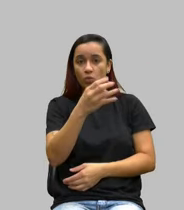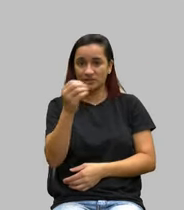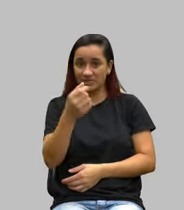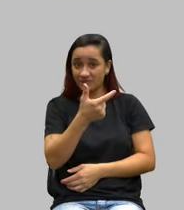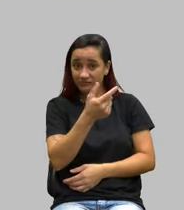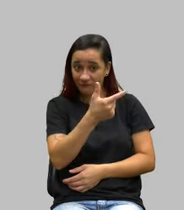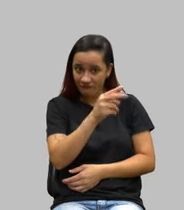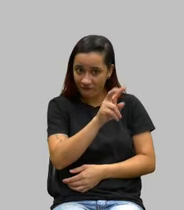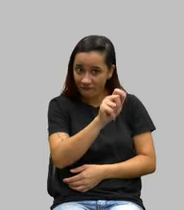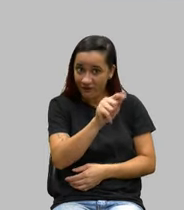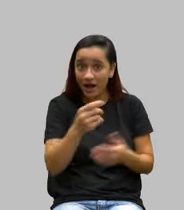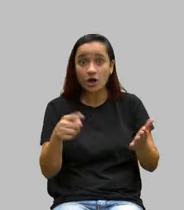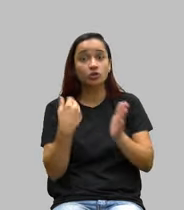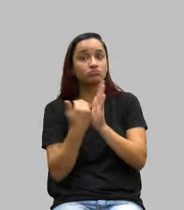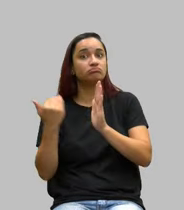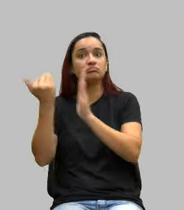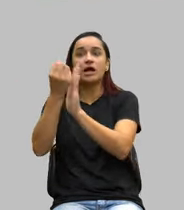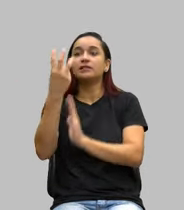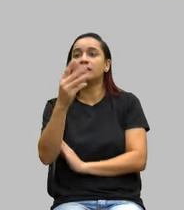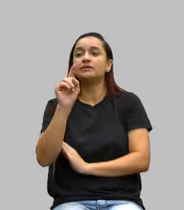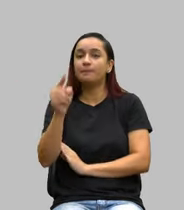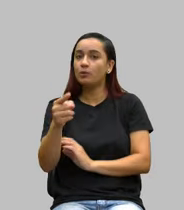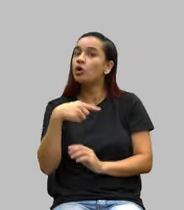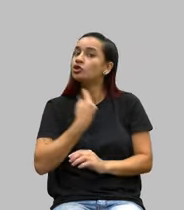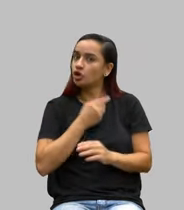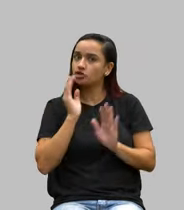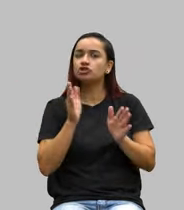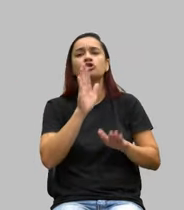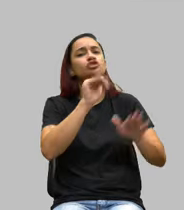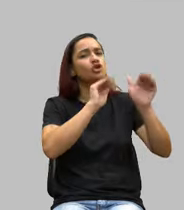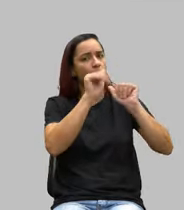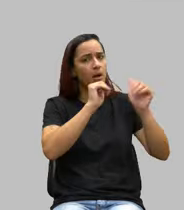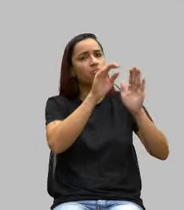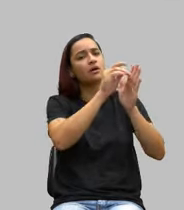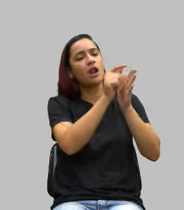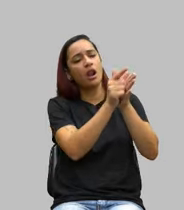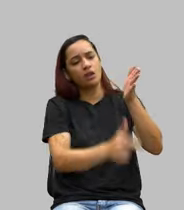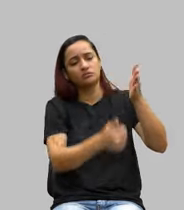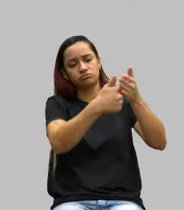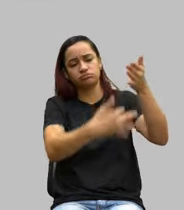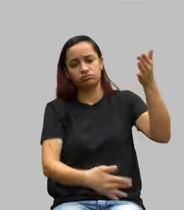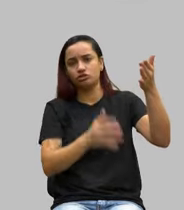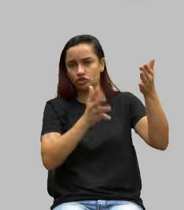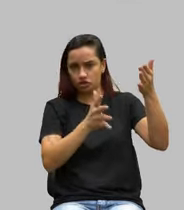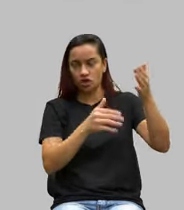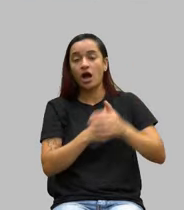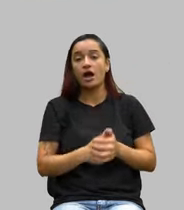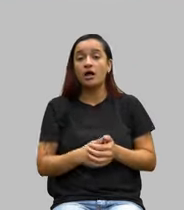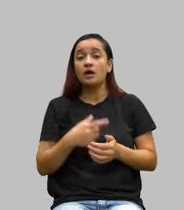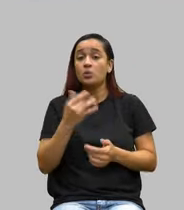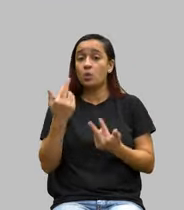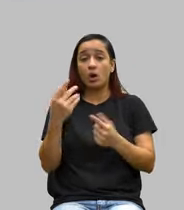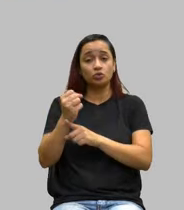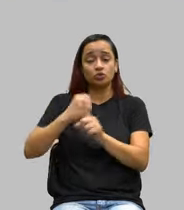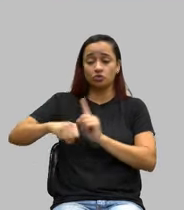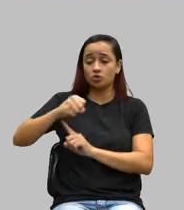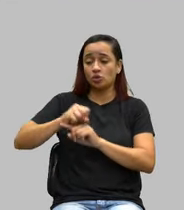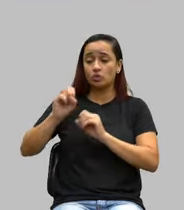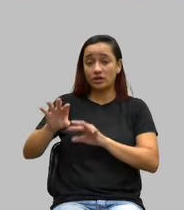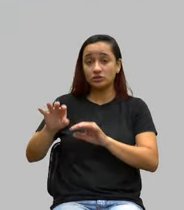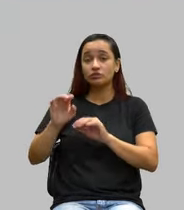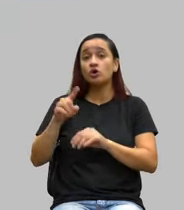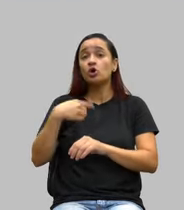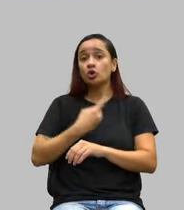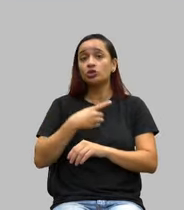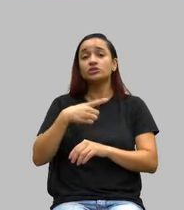vagas Então o que tinha que ser chamado de excedente já foi chamado da mesma forma sócio educativo nós temos 270 vagas nós fomos fazendo chamadas